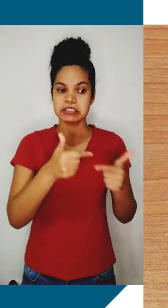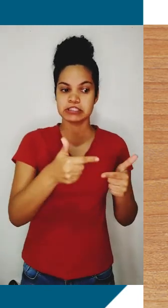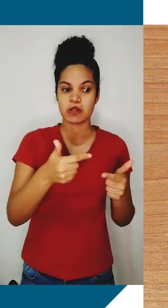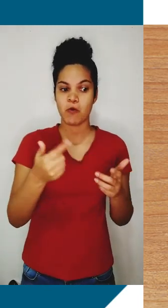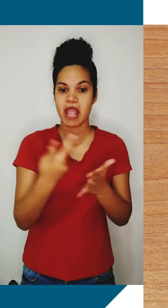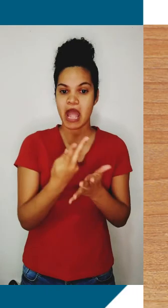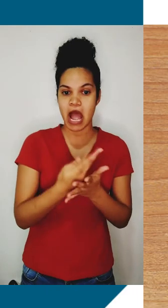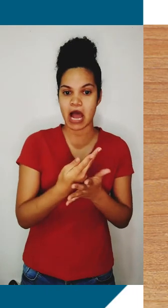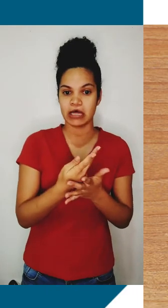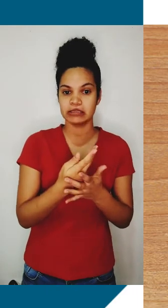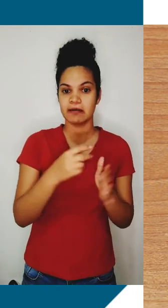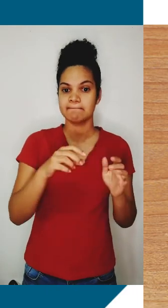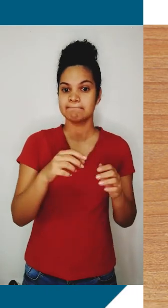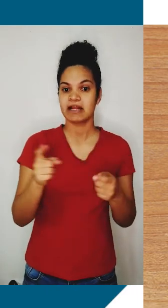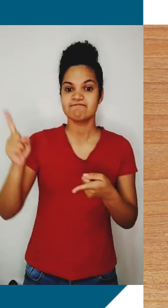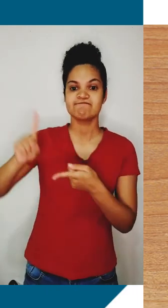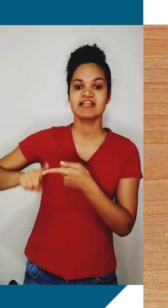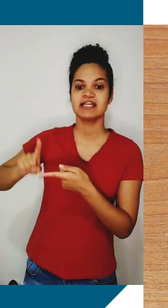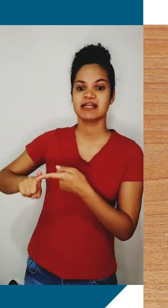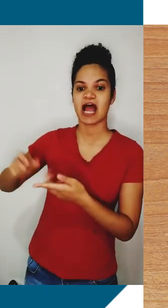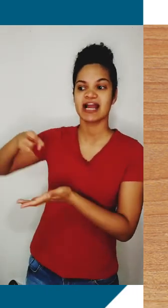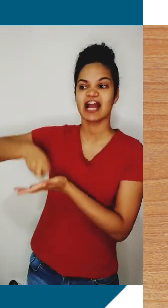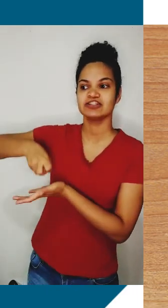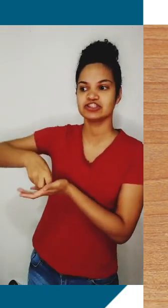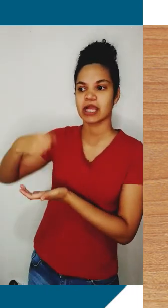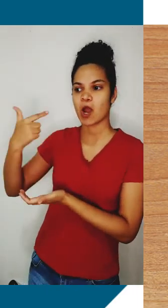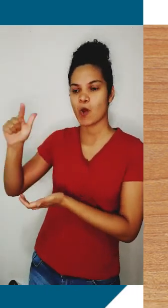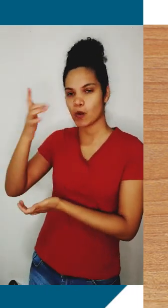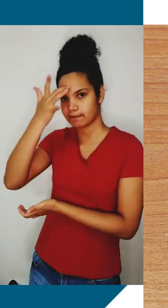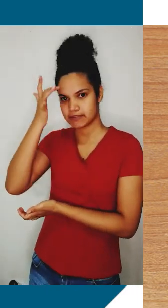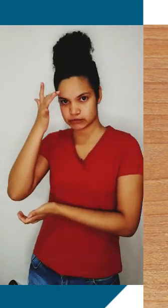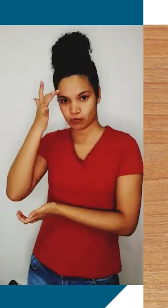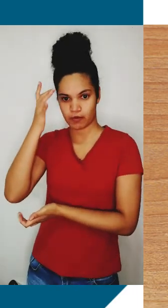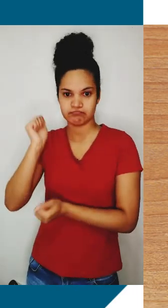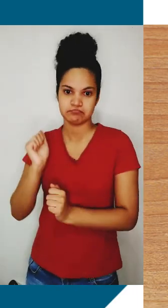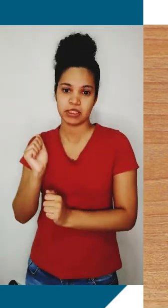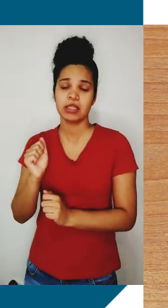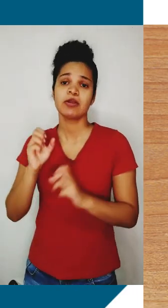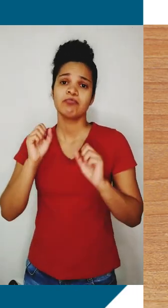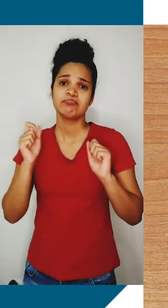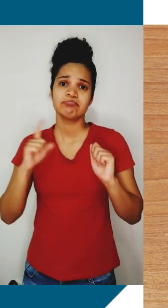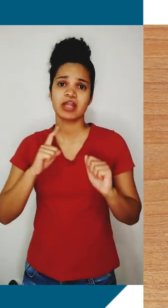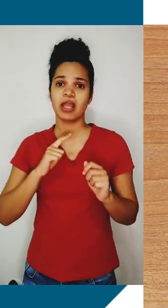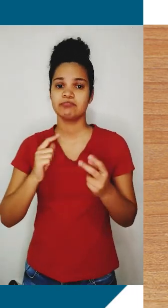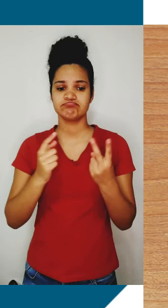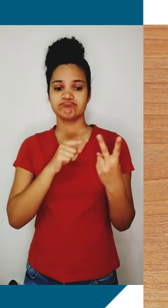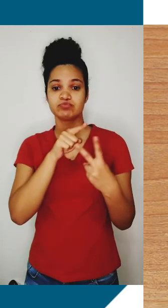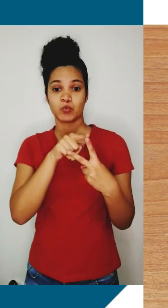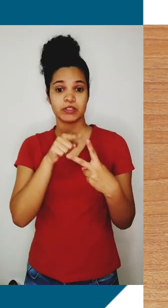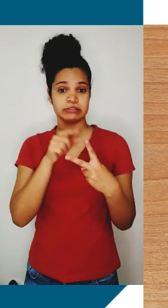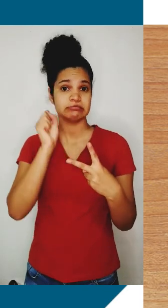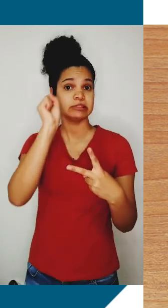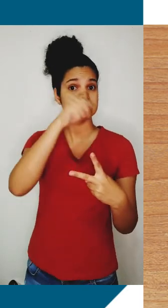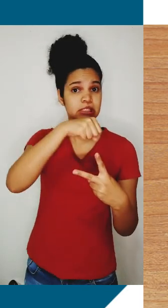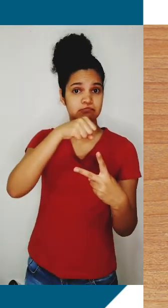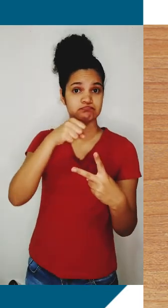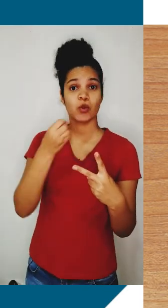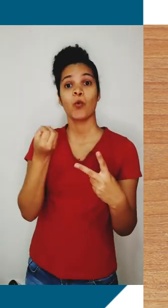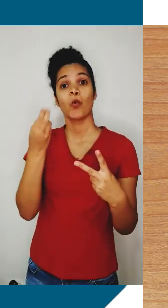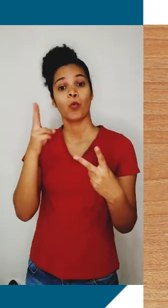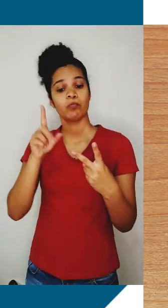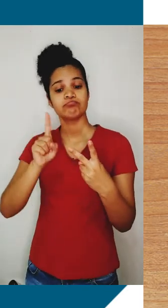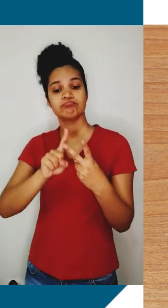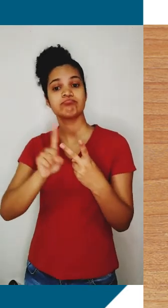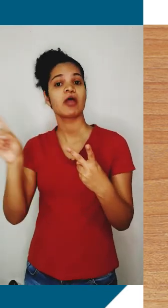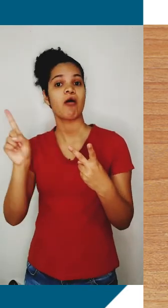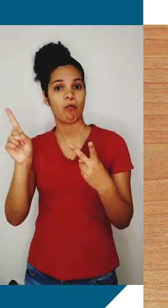caminhos possíveis para responder esta pergunta. Afirmativo, sim, é justificável. Negativo, não